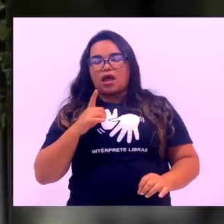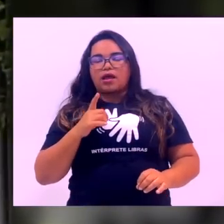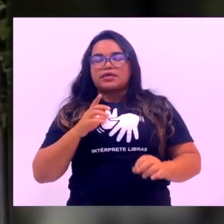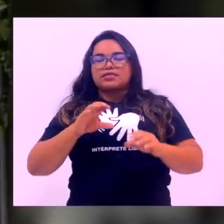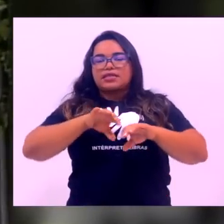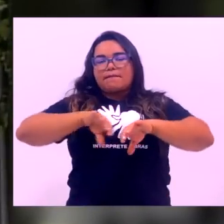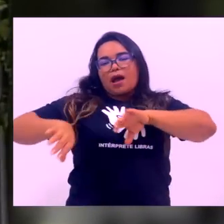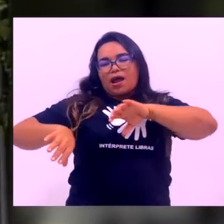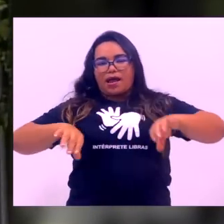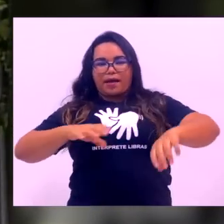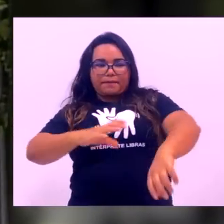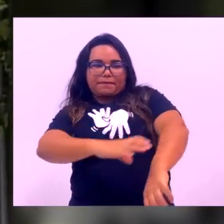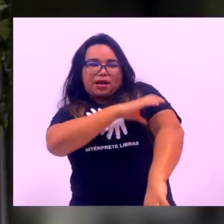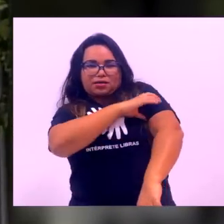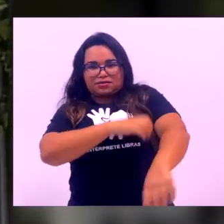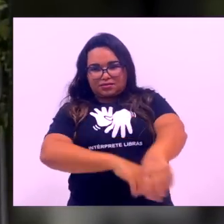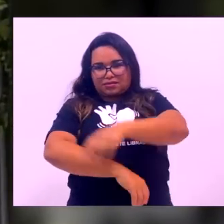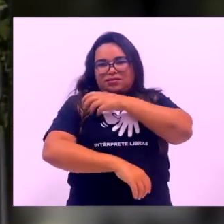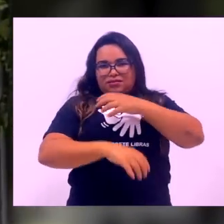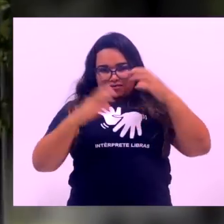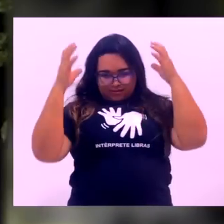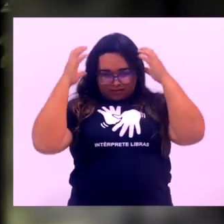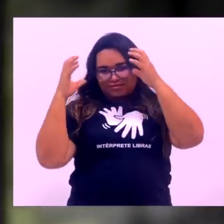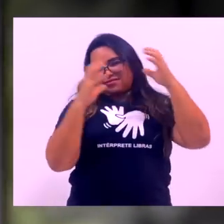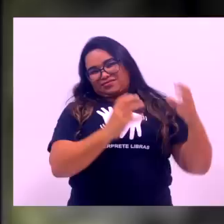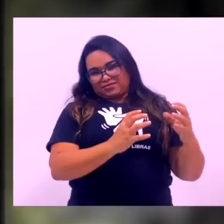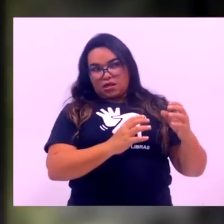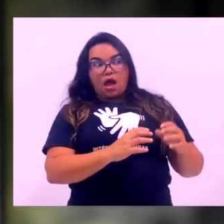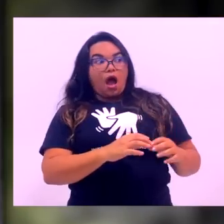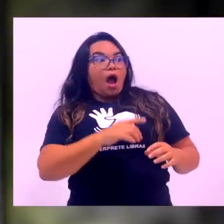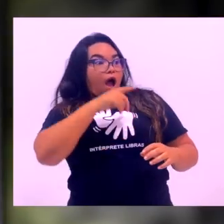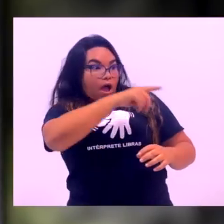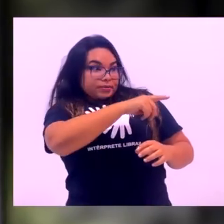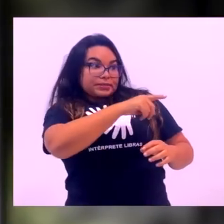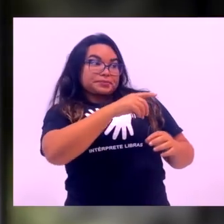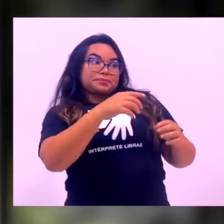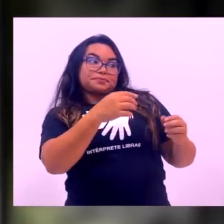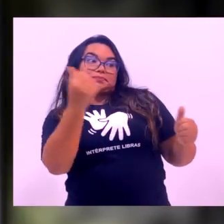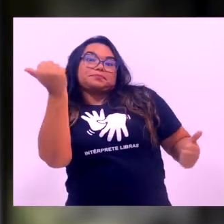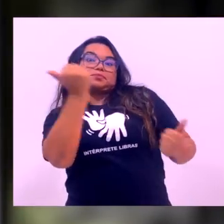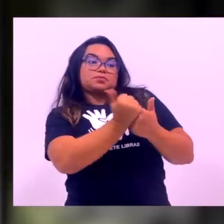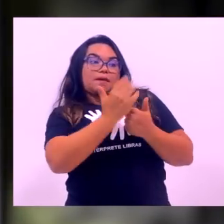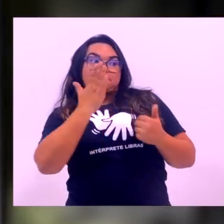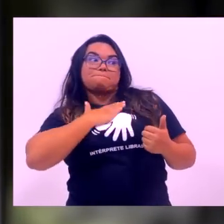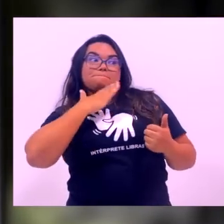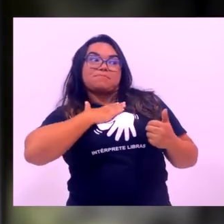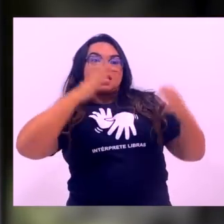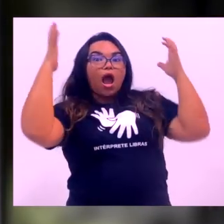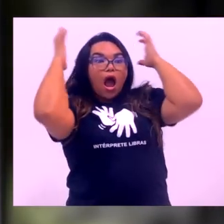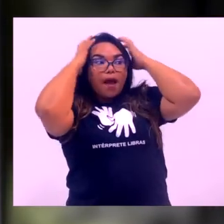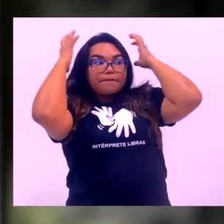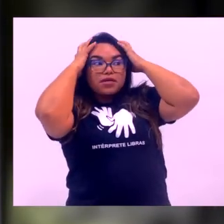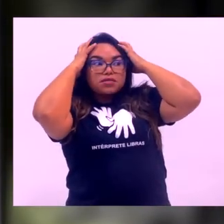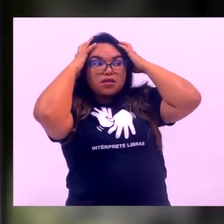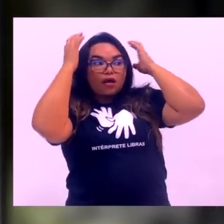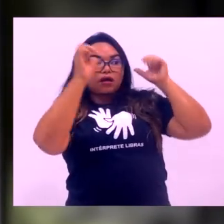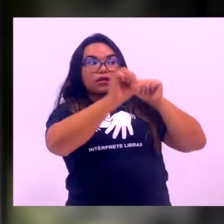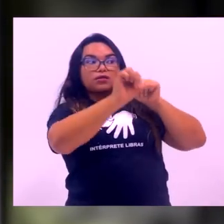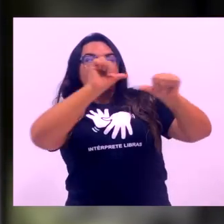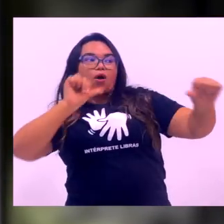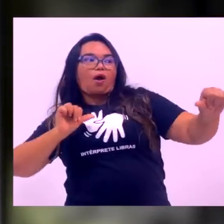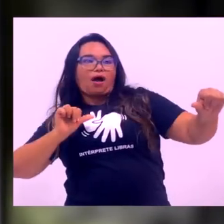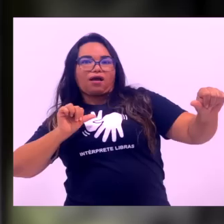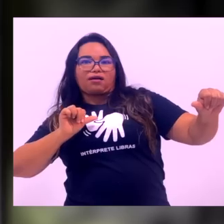em partes, e ele pediu que colocassem a sua cabeça no lugar da cabeça da estátua. Vocês acham que eles fizeram